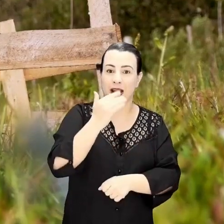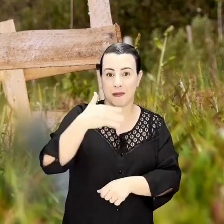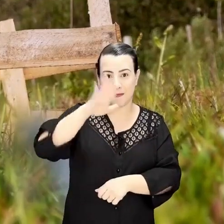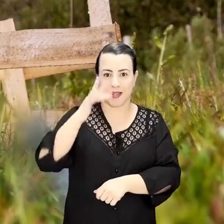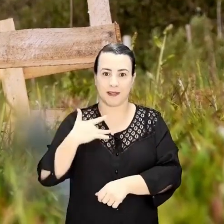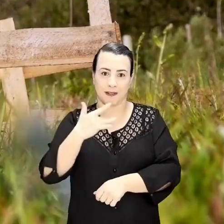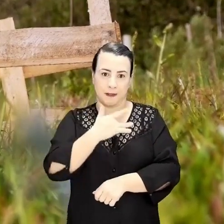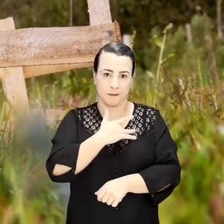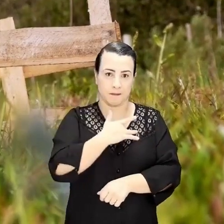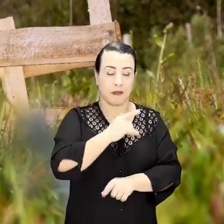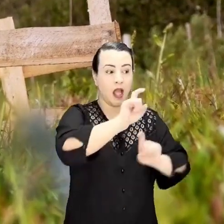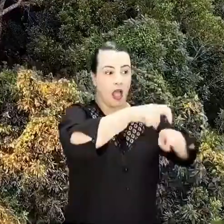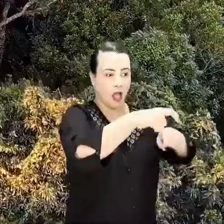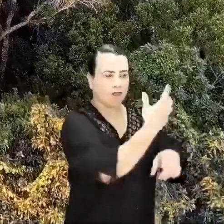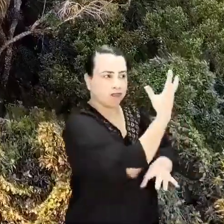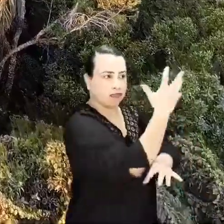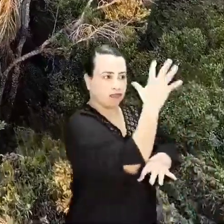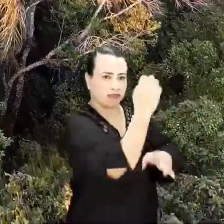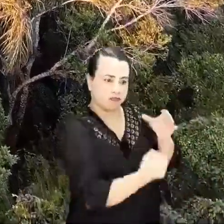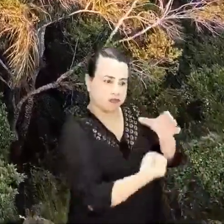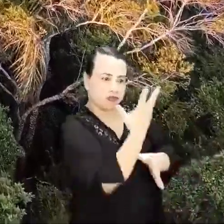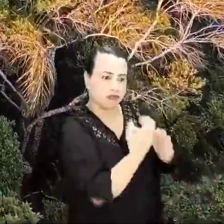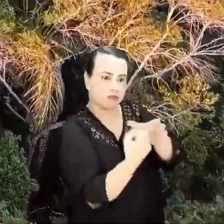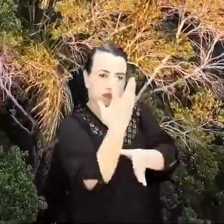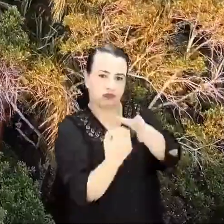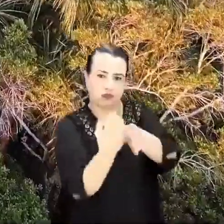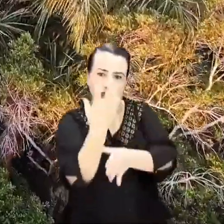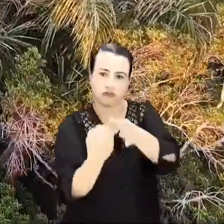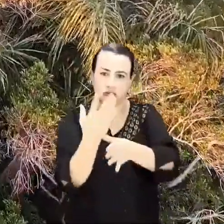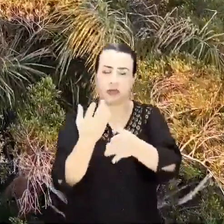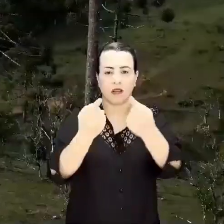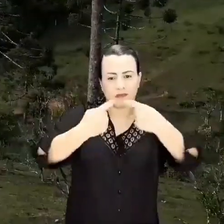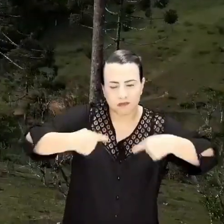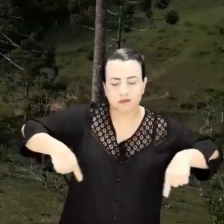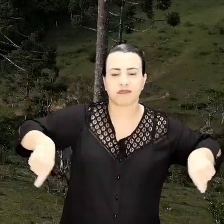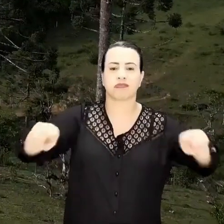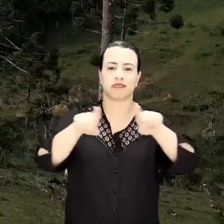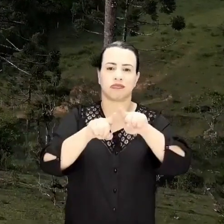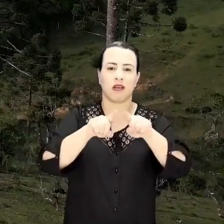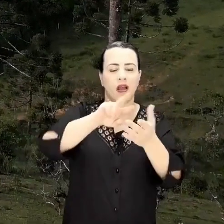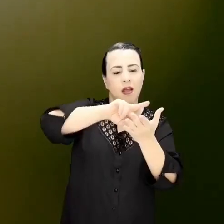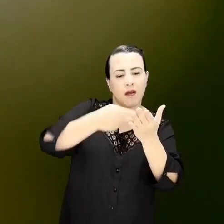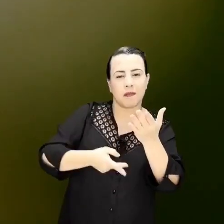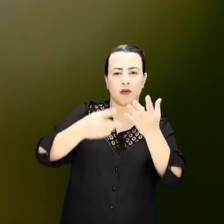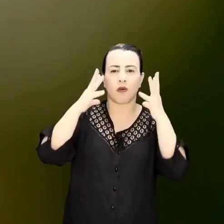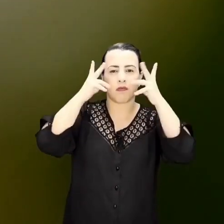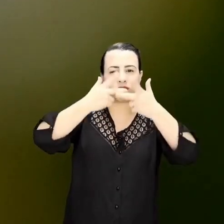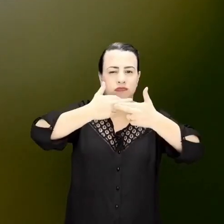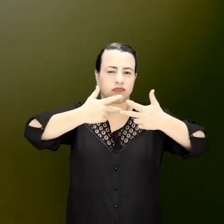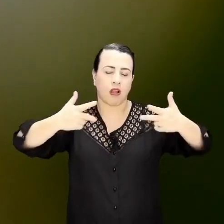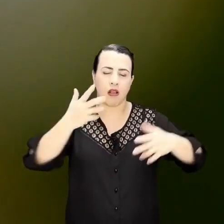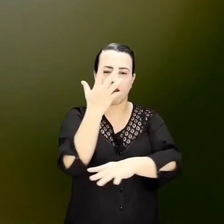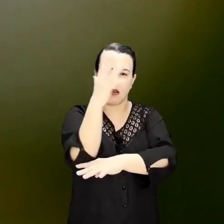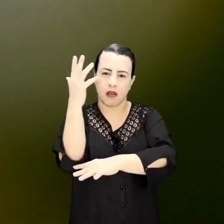árvores para recompor áreas degradadas, contribuindo com a manutenção e a recuperação da biodiversidade local, como os animais